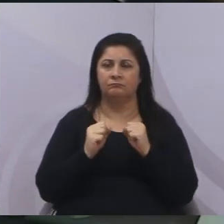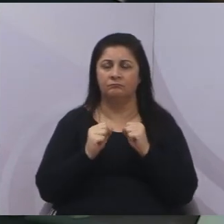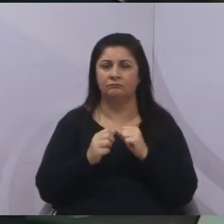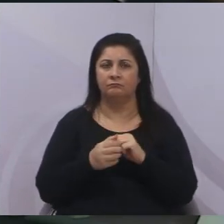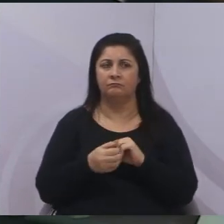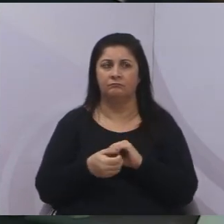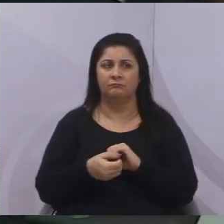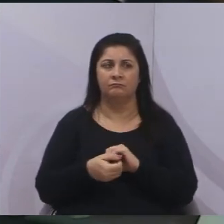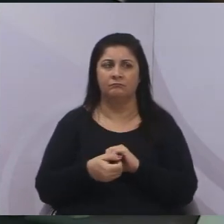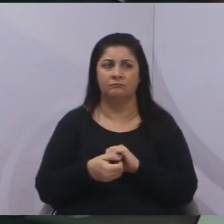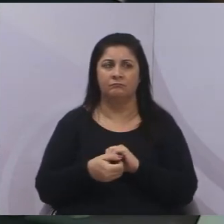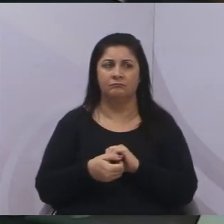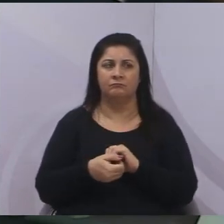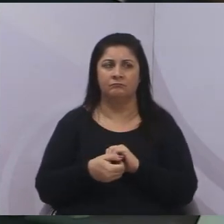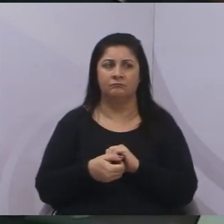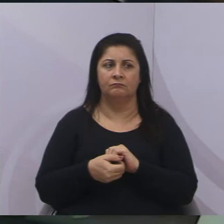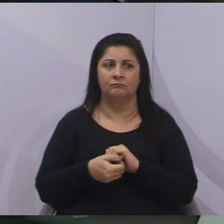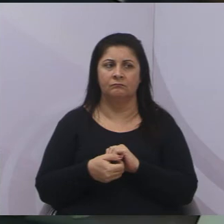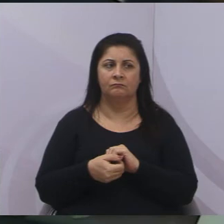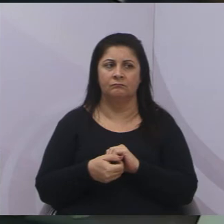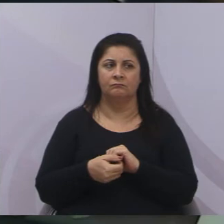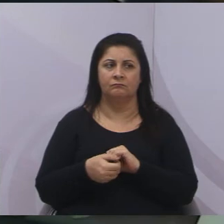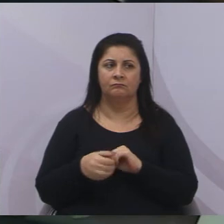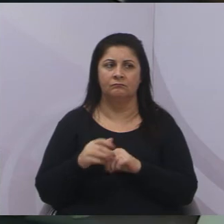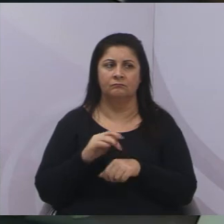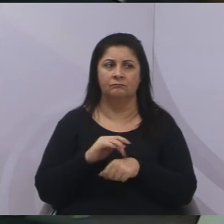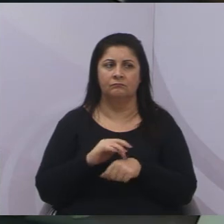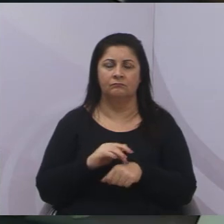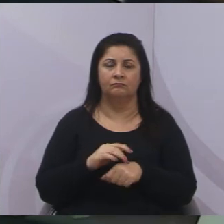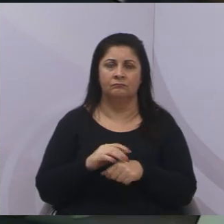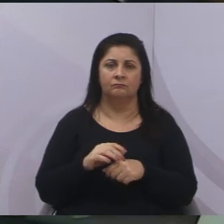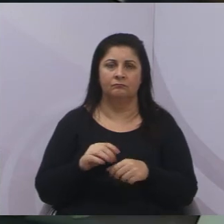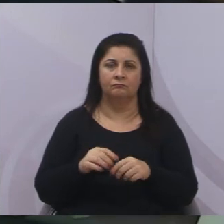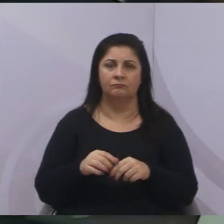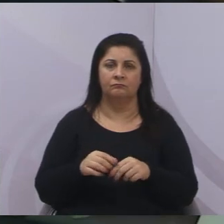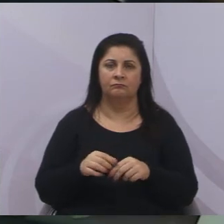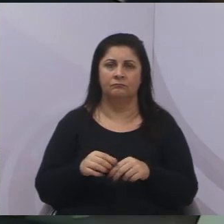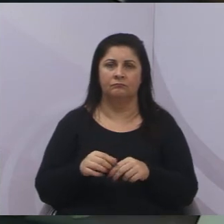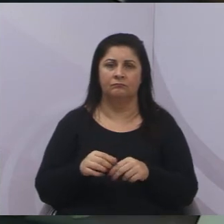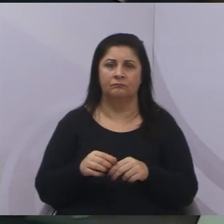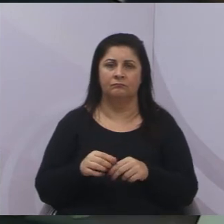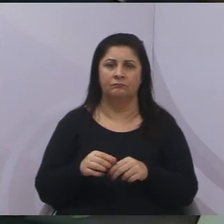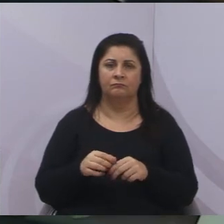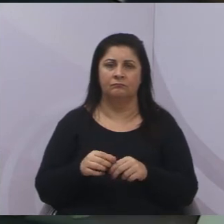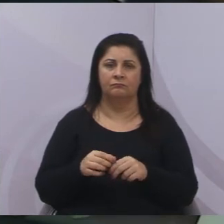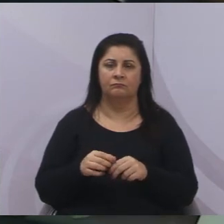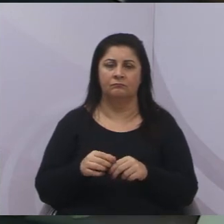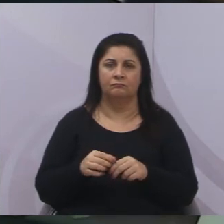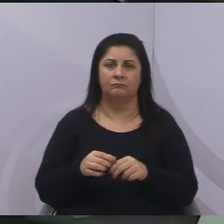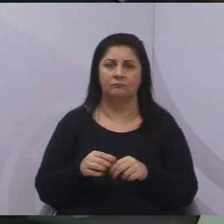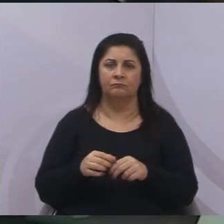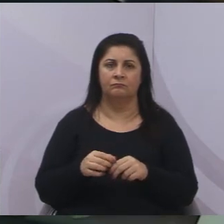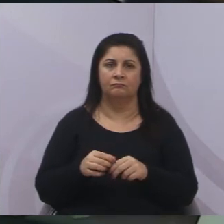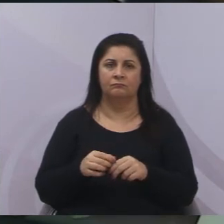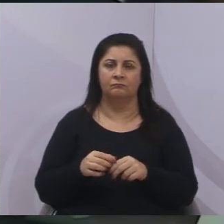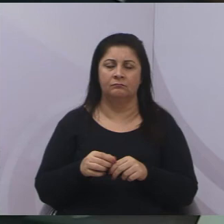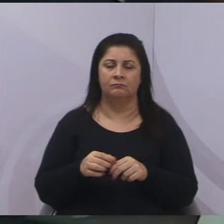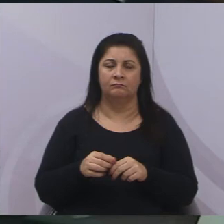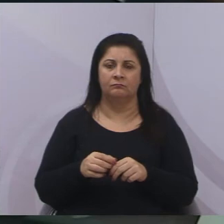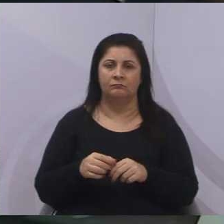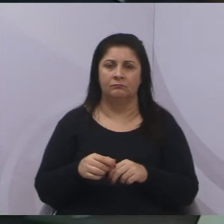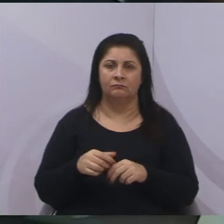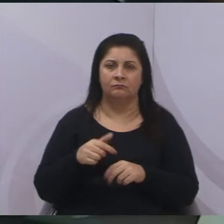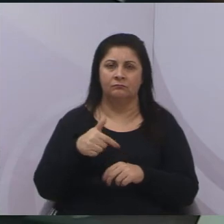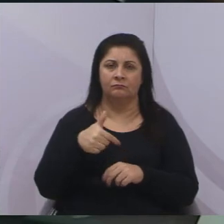vacina. Absurdo. É uma coisa absurda. Absurda. Mas aqui, vamos voltar ao caso. 71